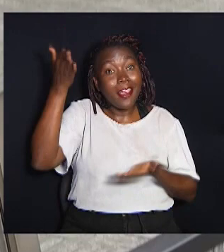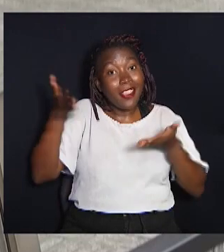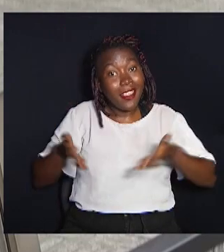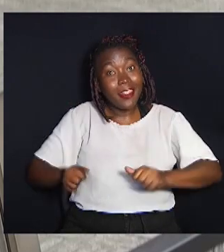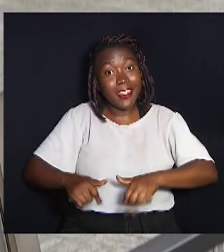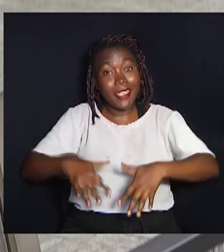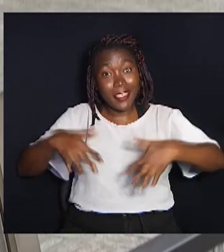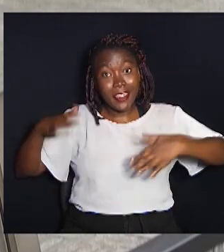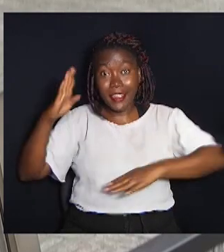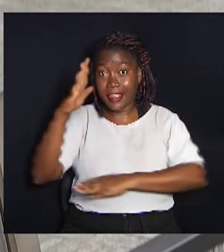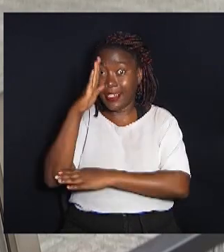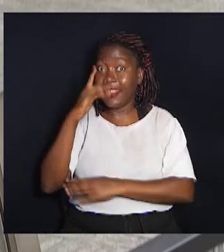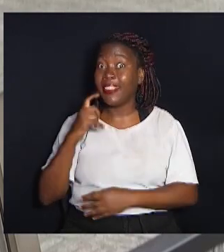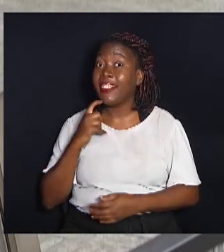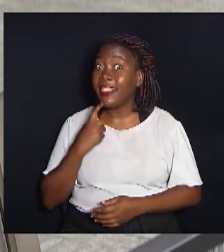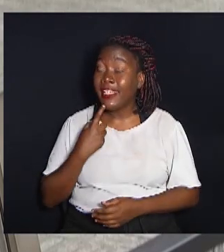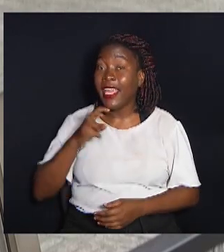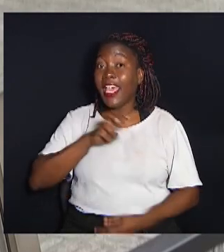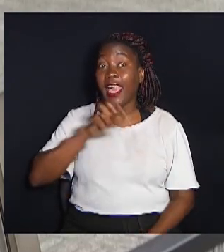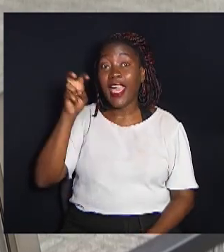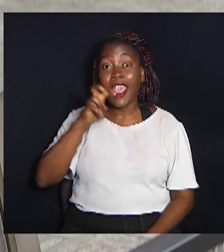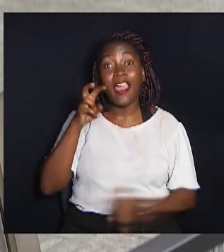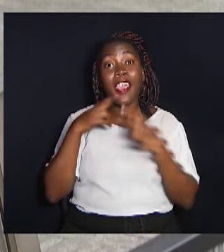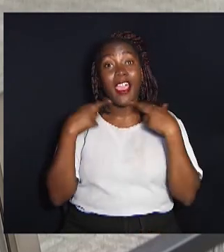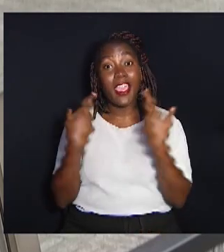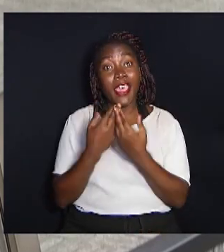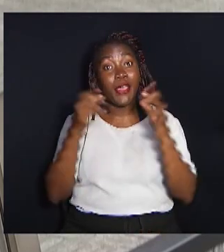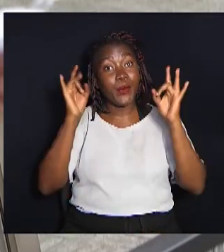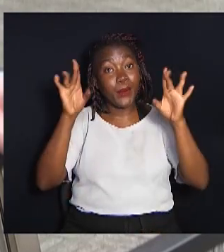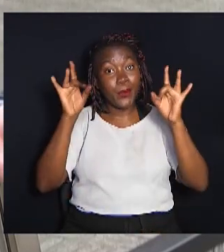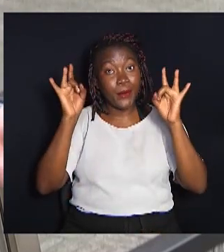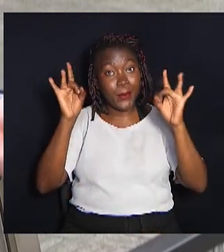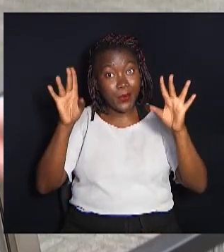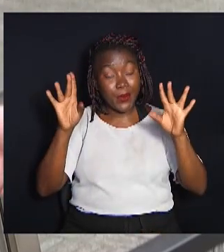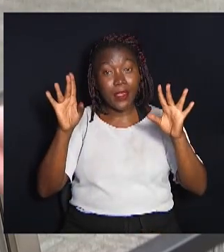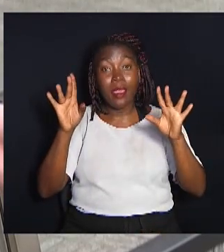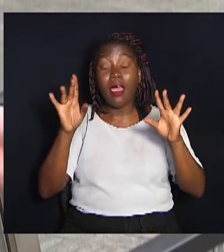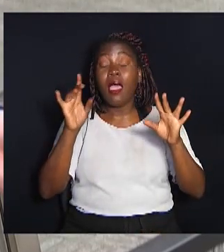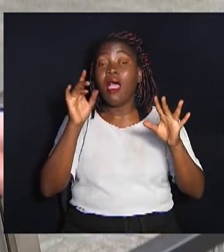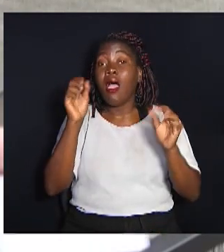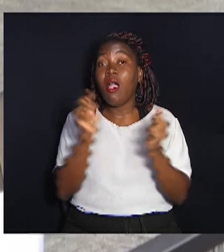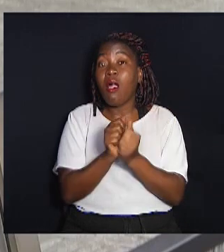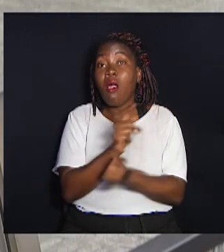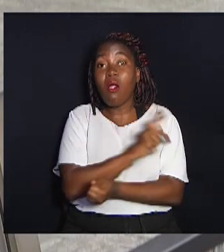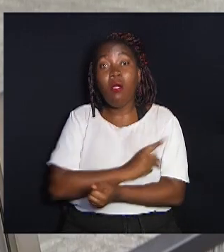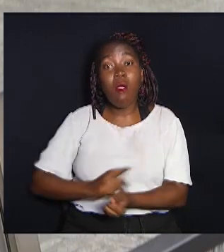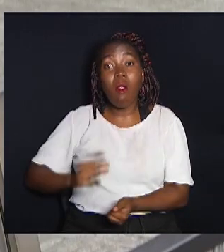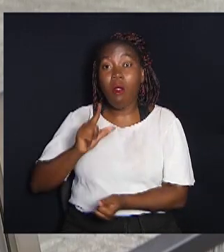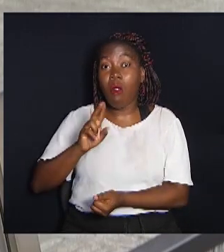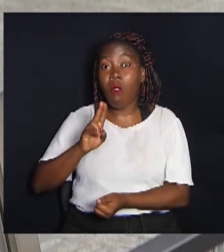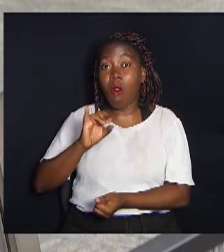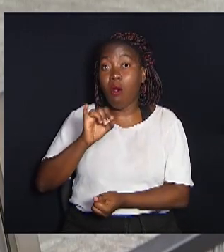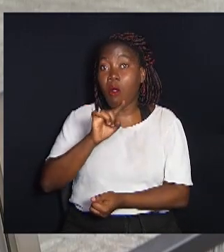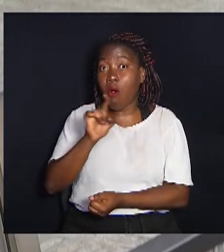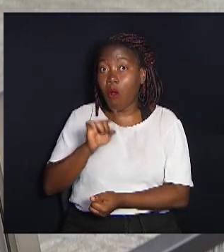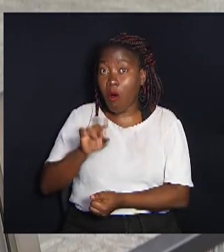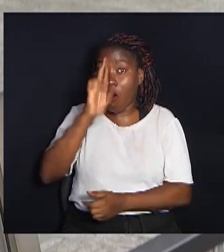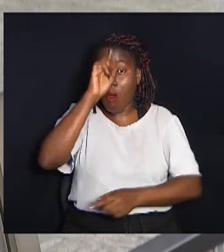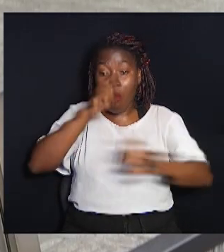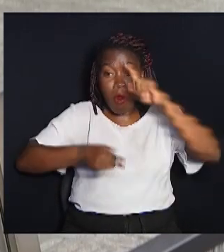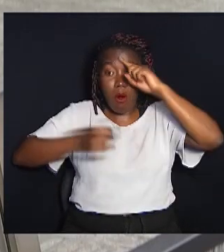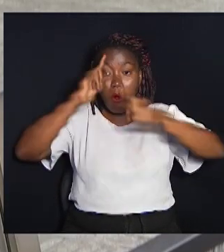Câmara Municipal de Campinas a 5ª reunião extraordinária com o presidente Luiz Rossini no comando, que é